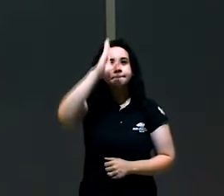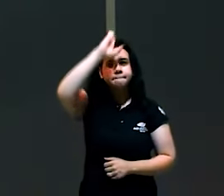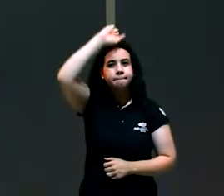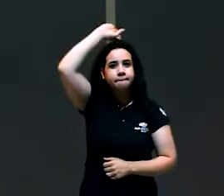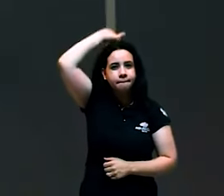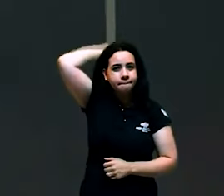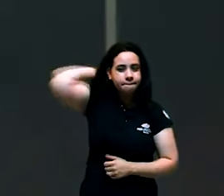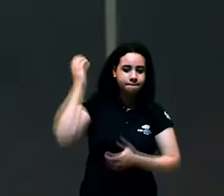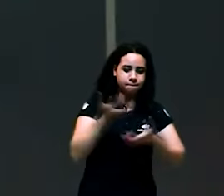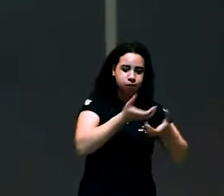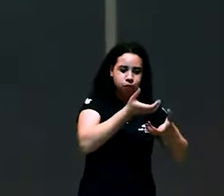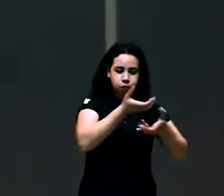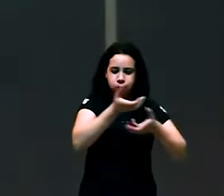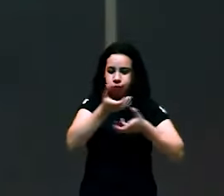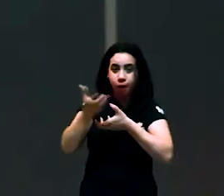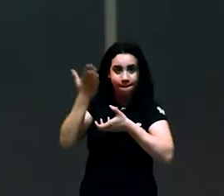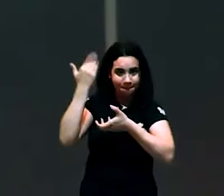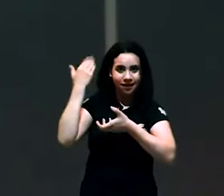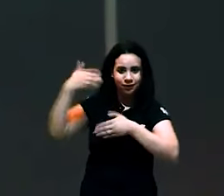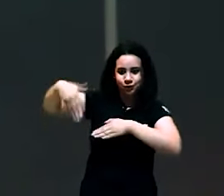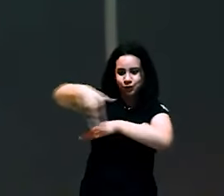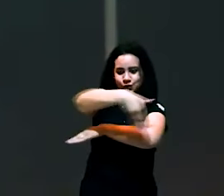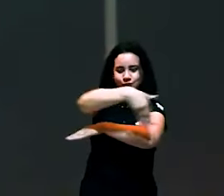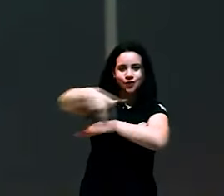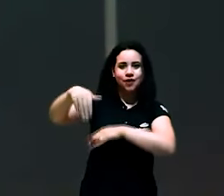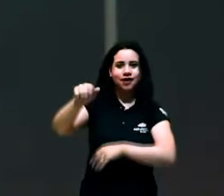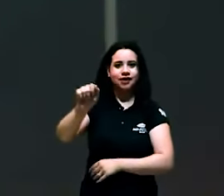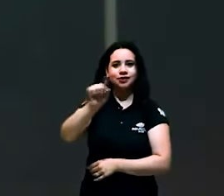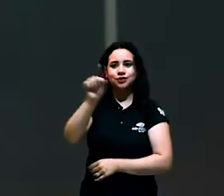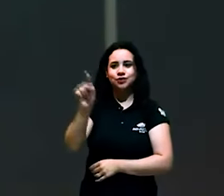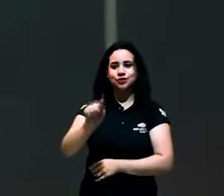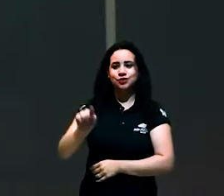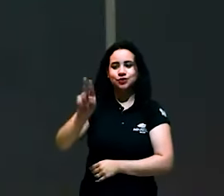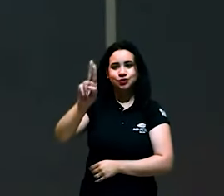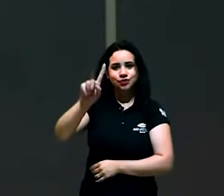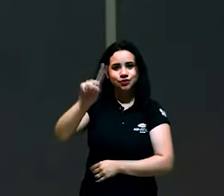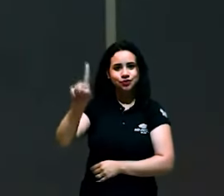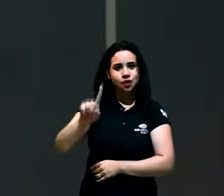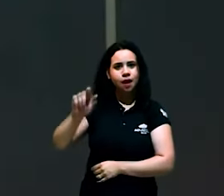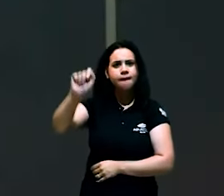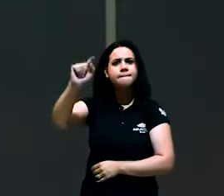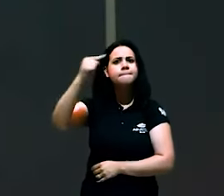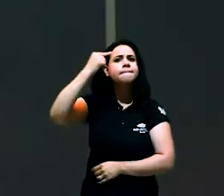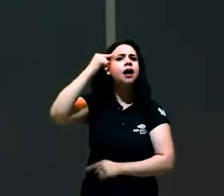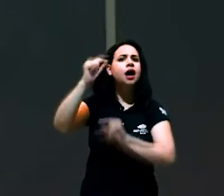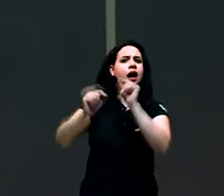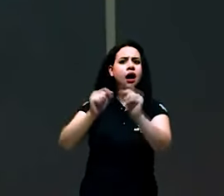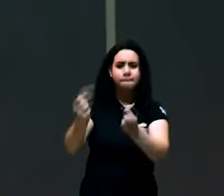fogo, porque pensaram que estava queimando aquele edifício, aquela casa. Segundo um